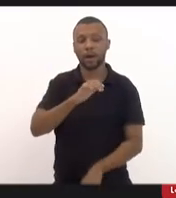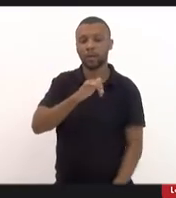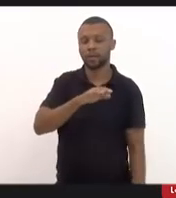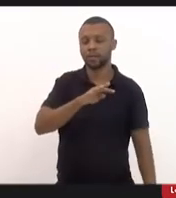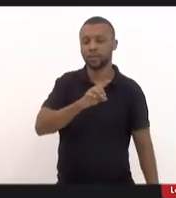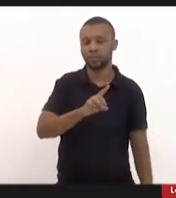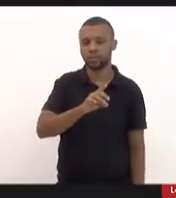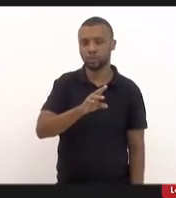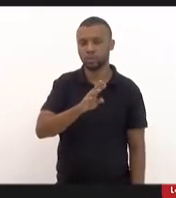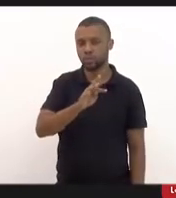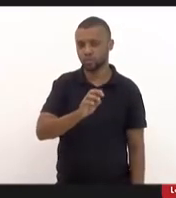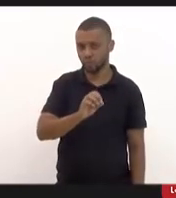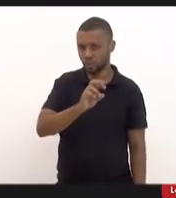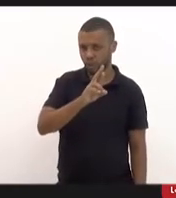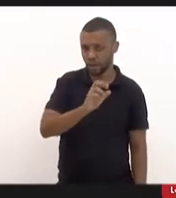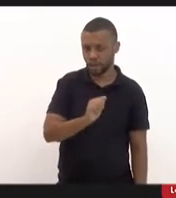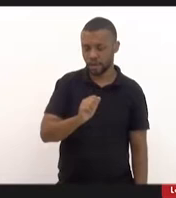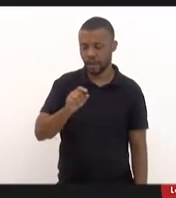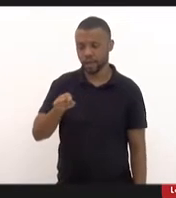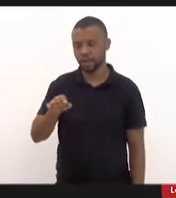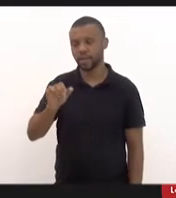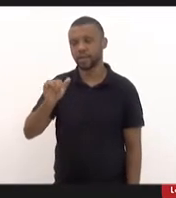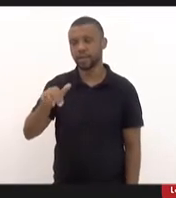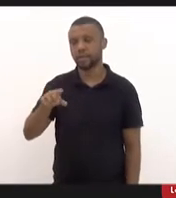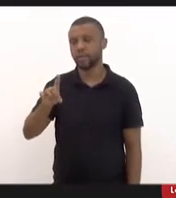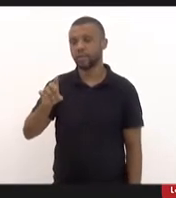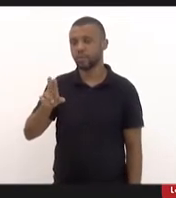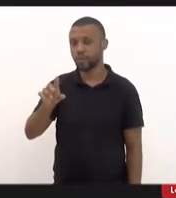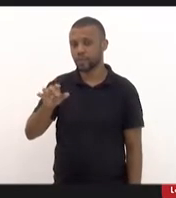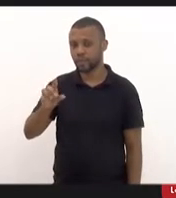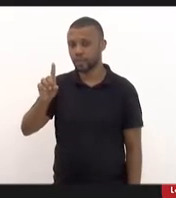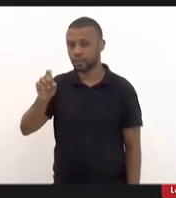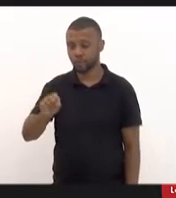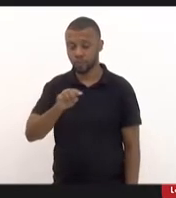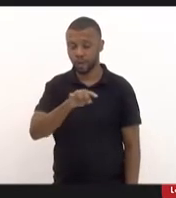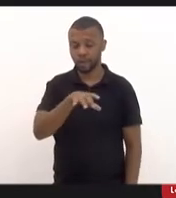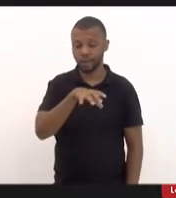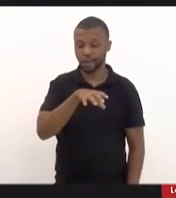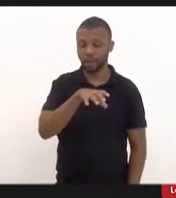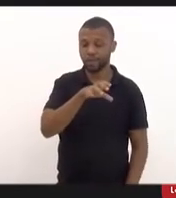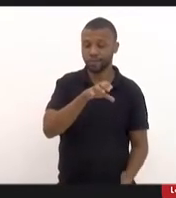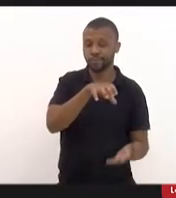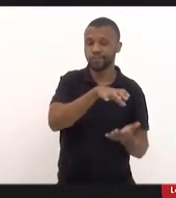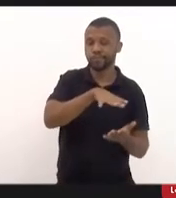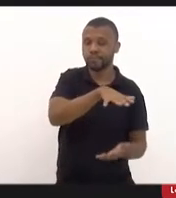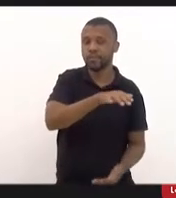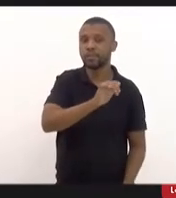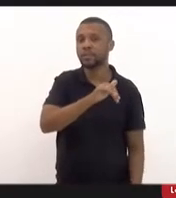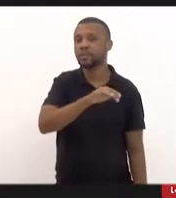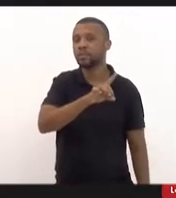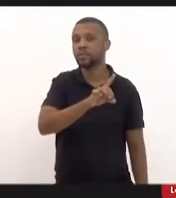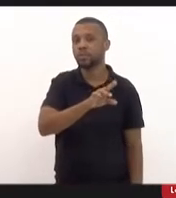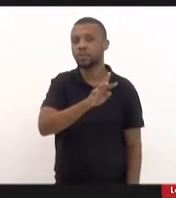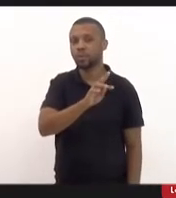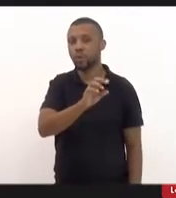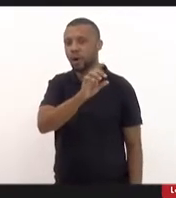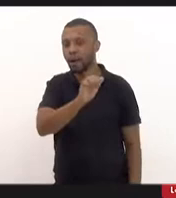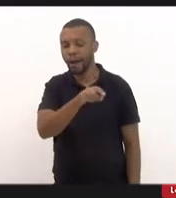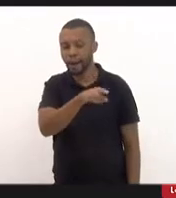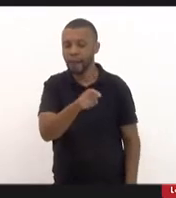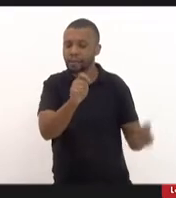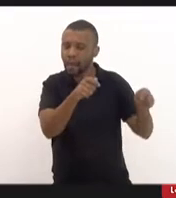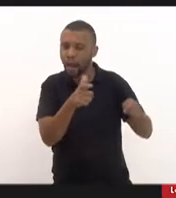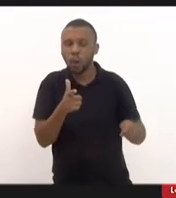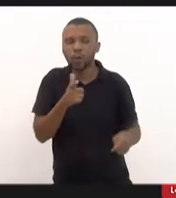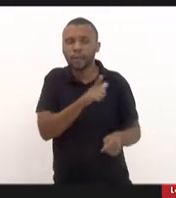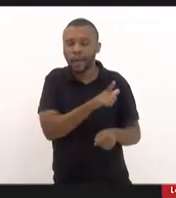renda nova. E as indústrias são claramente indutoras, porque quando a Sadia se instala em Caxias, ela não está vendendo